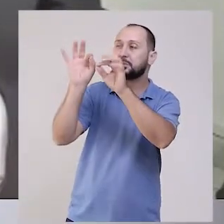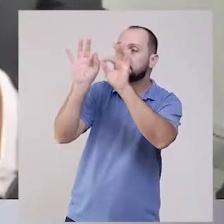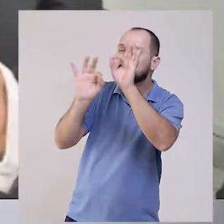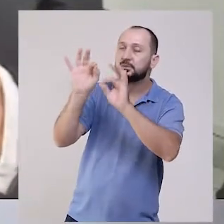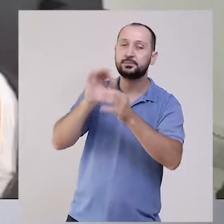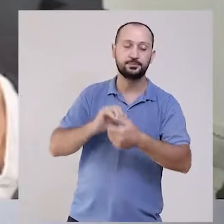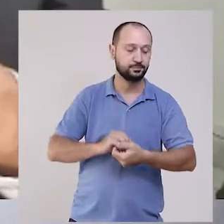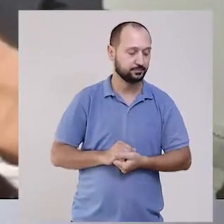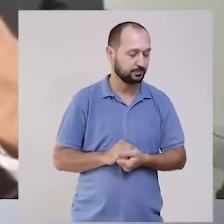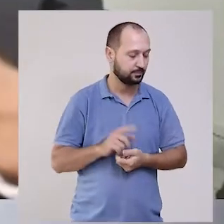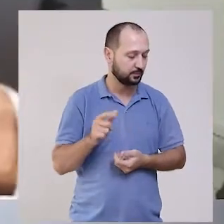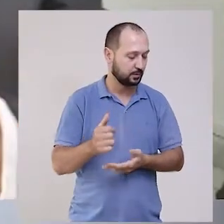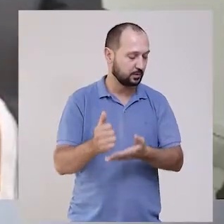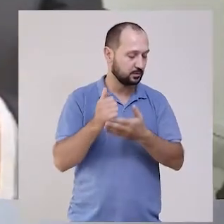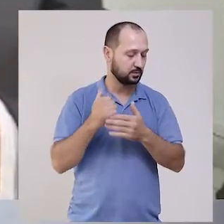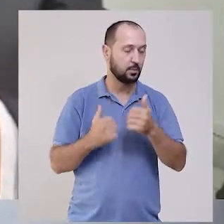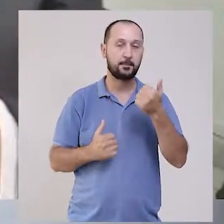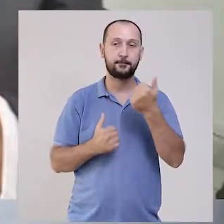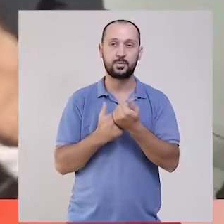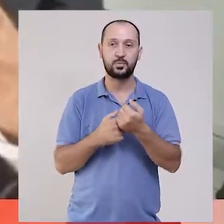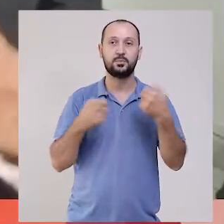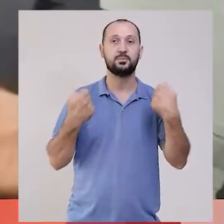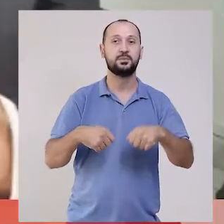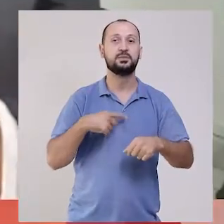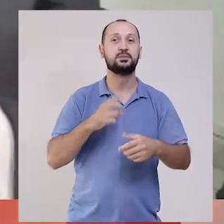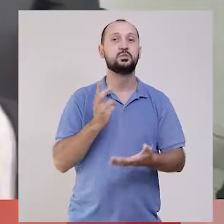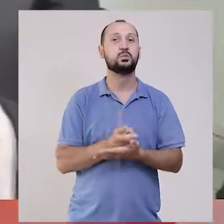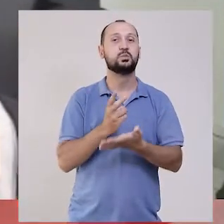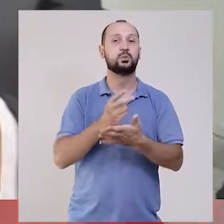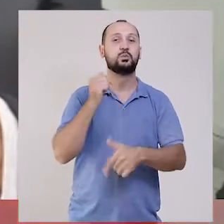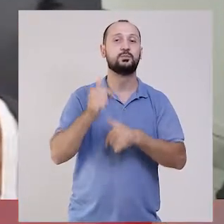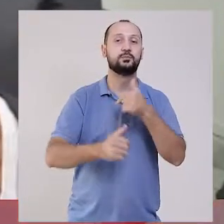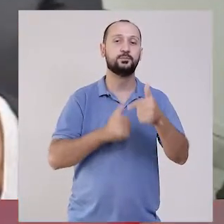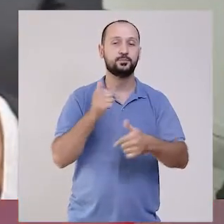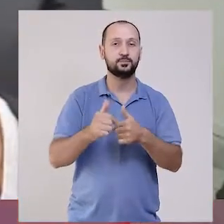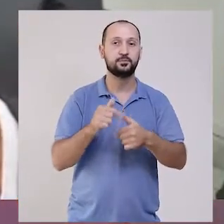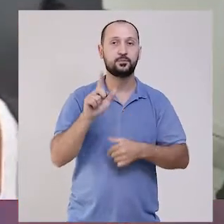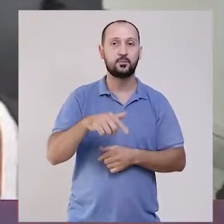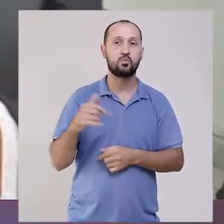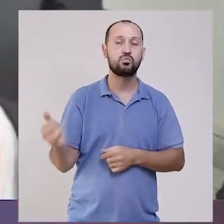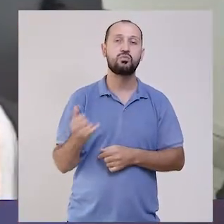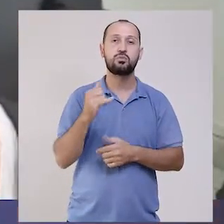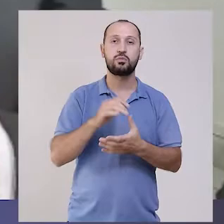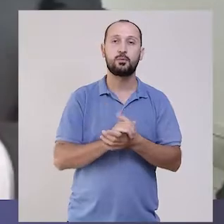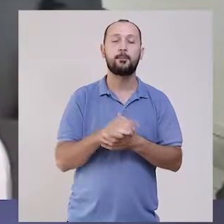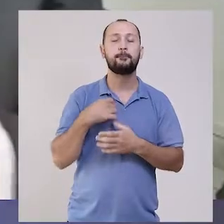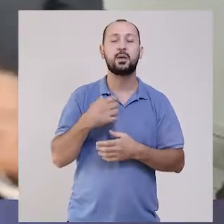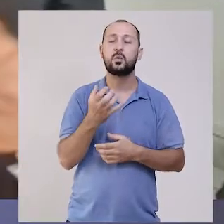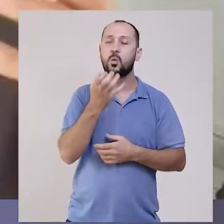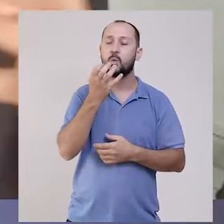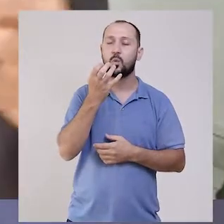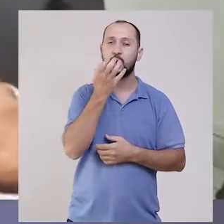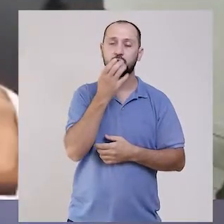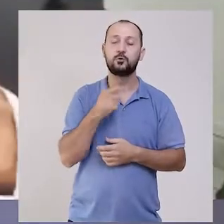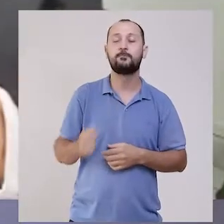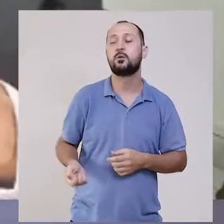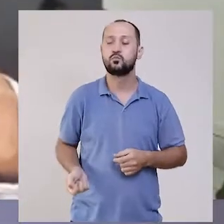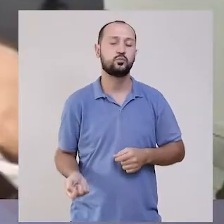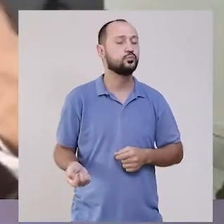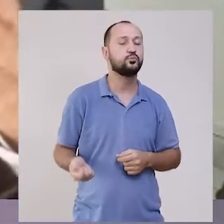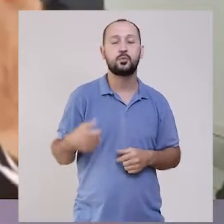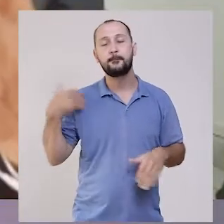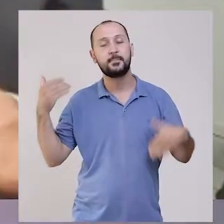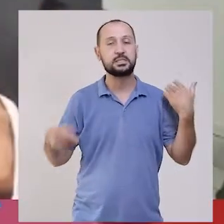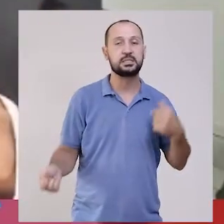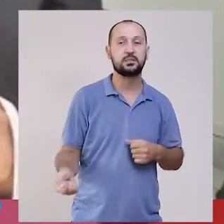isso foi uma coisa que deu bastante apoio. Tem que continuar essas atividades, sabe? Isso é importante. A pessoa dá uma volta com o cachorrinho no quarteirão,